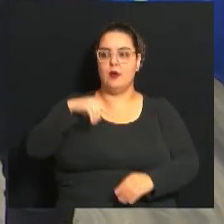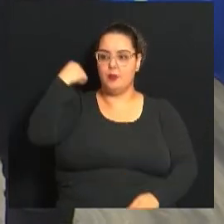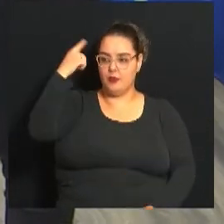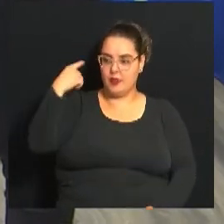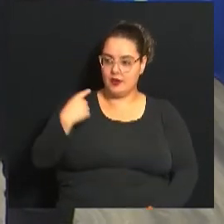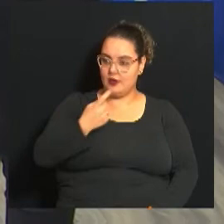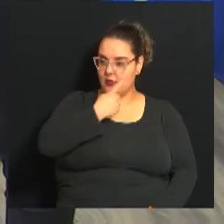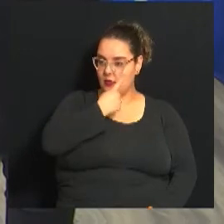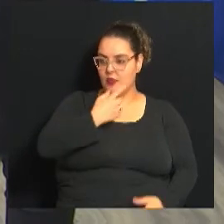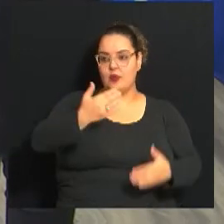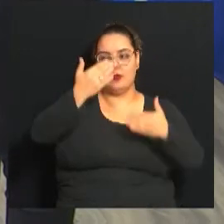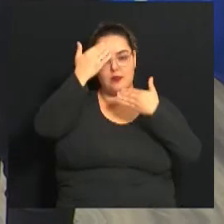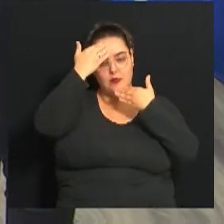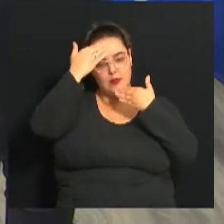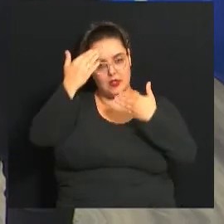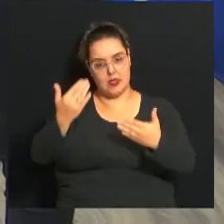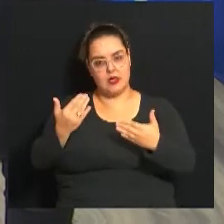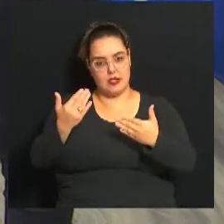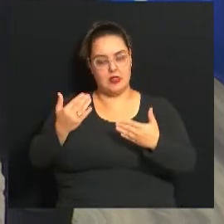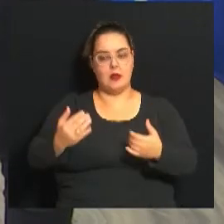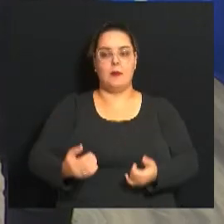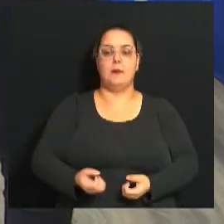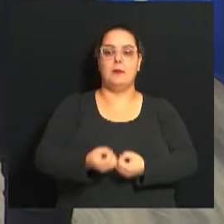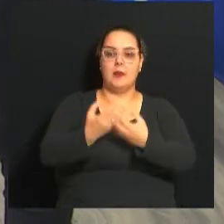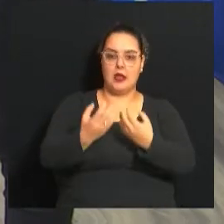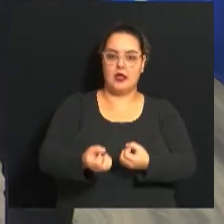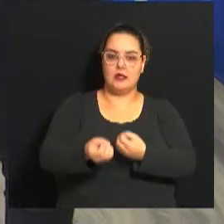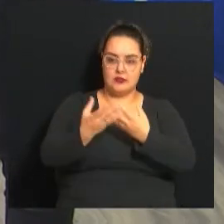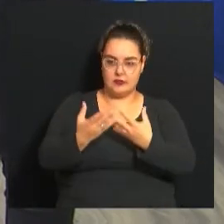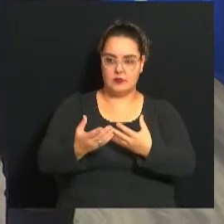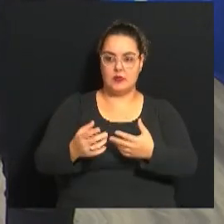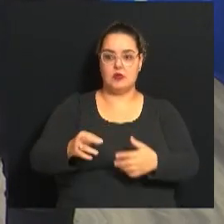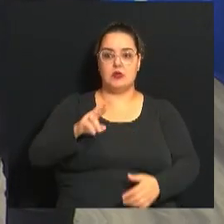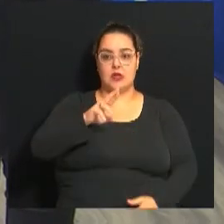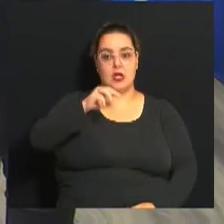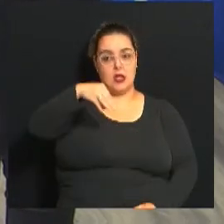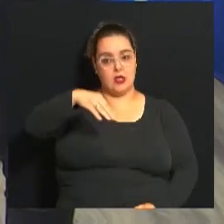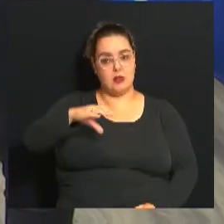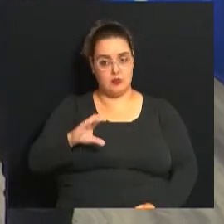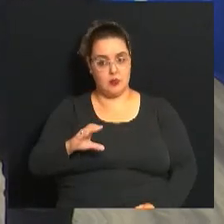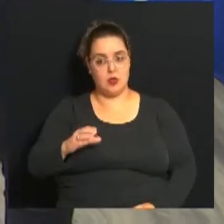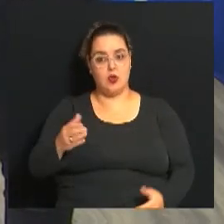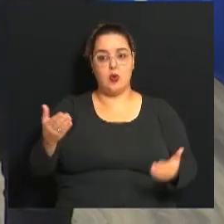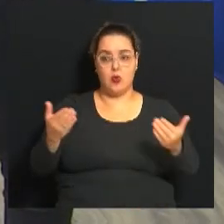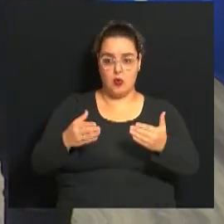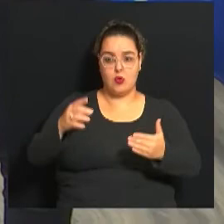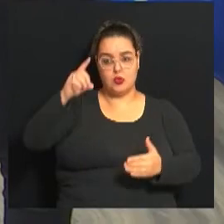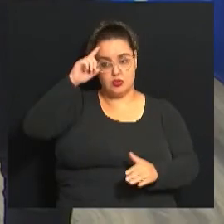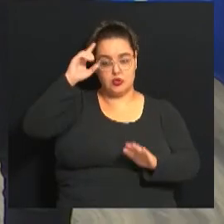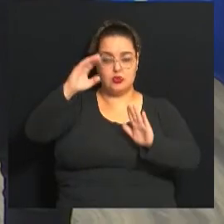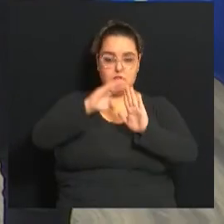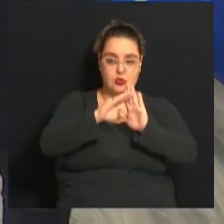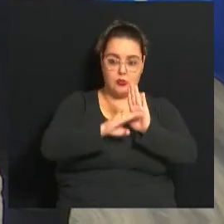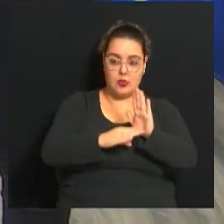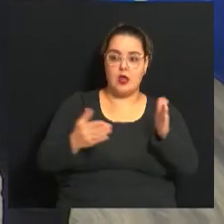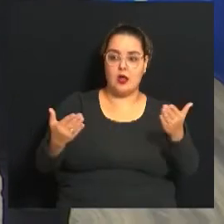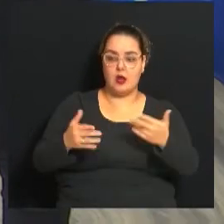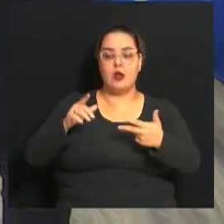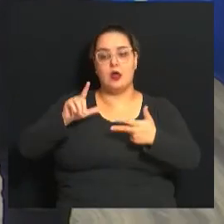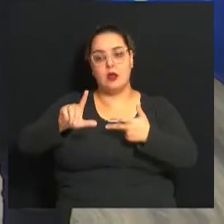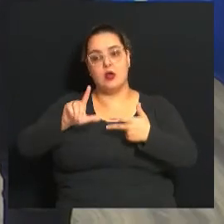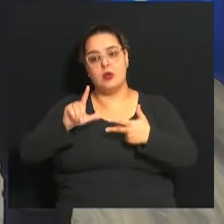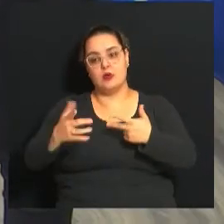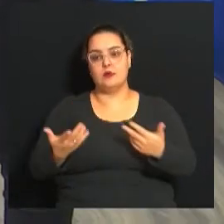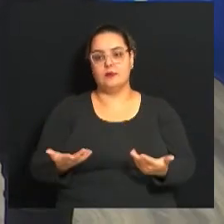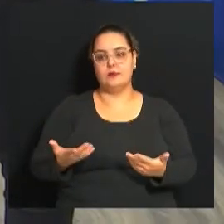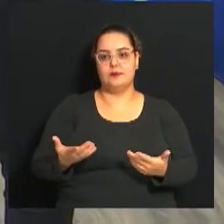Abreu, muito obrigado pelas notícias. Primeiro da Metrópole de Campinas, hoje foi dia do Em Pauta, agora com as notícias do Legislativo e